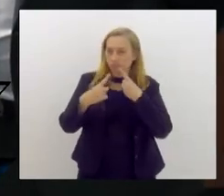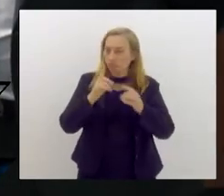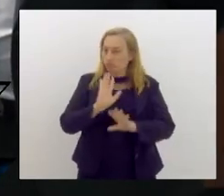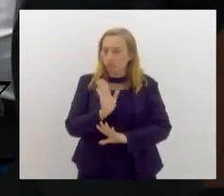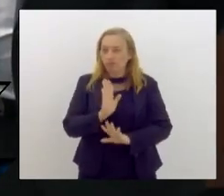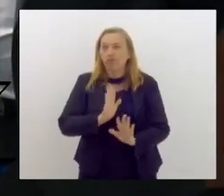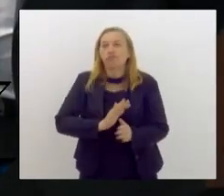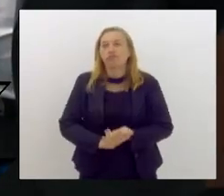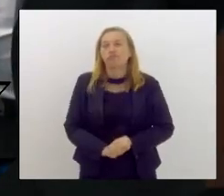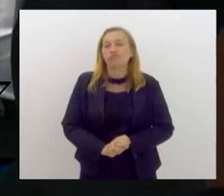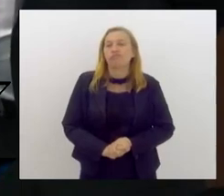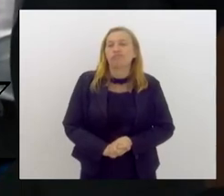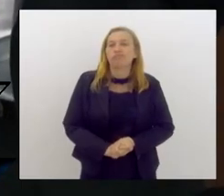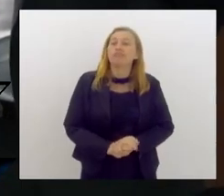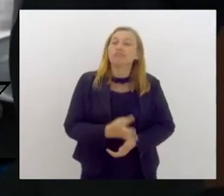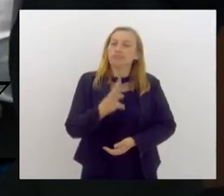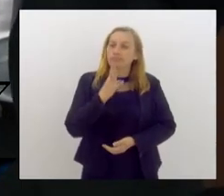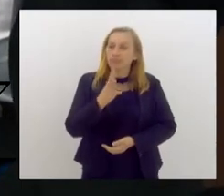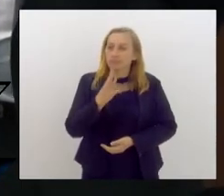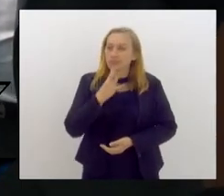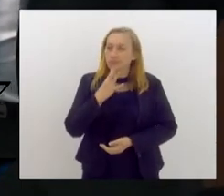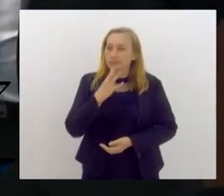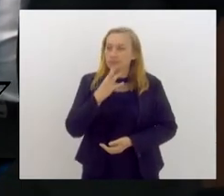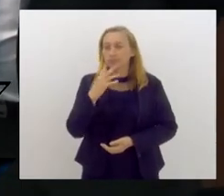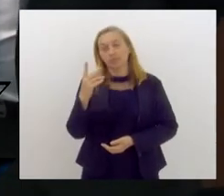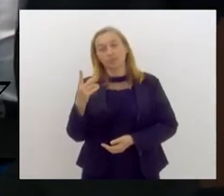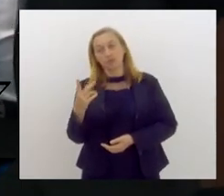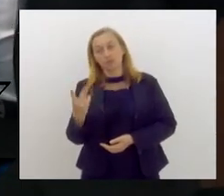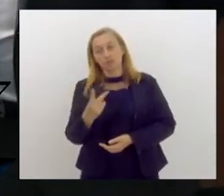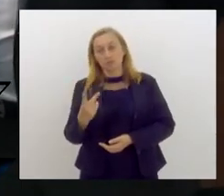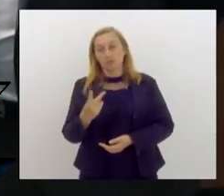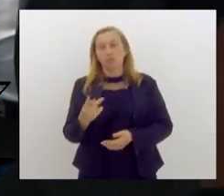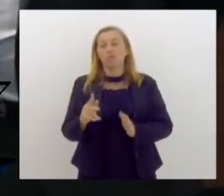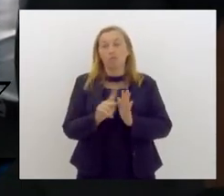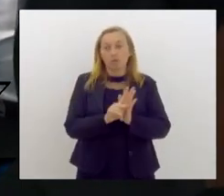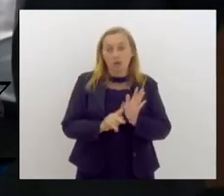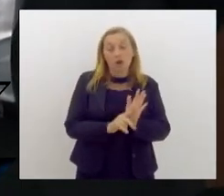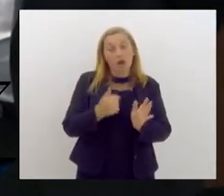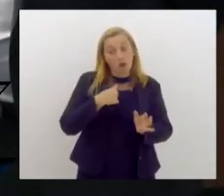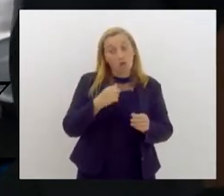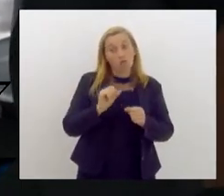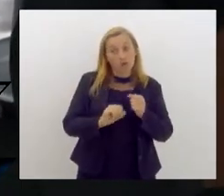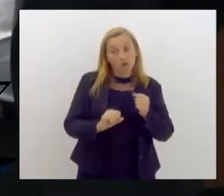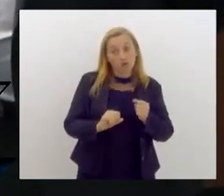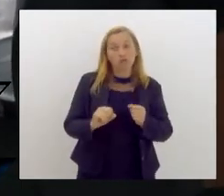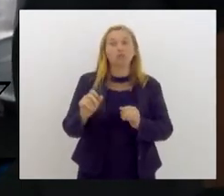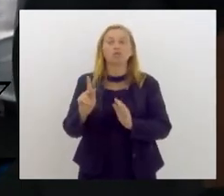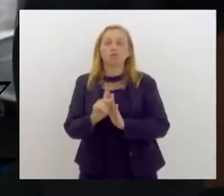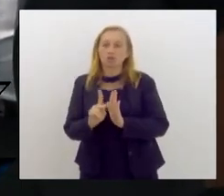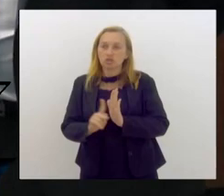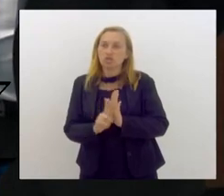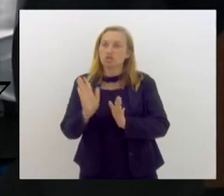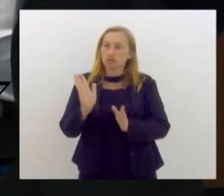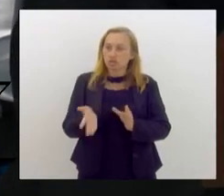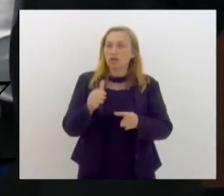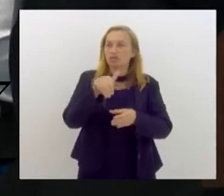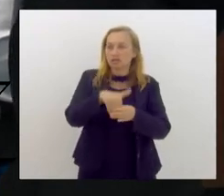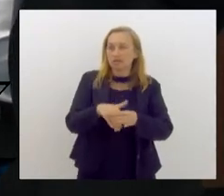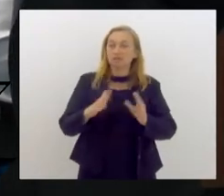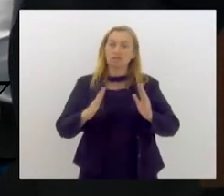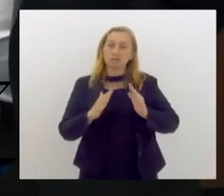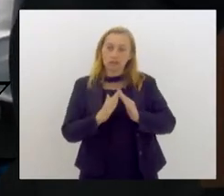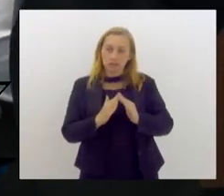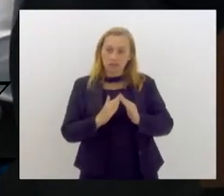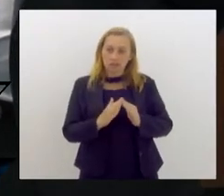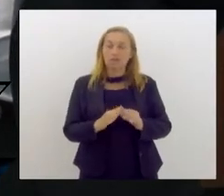mérito. Eu conheço ambos projetos, o que eu fiz e o projeto que já foi votado nessa casa, ao